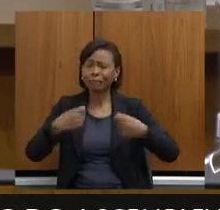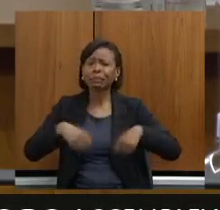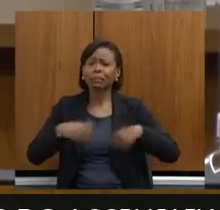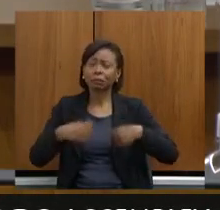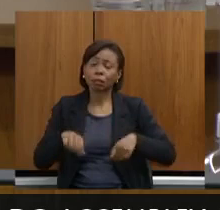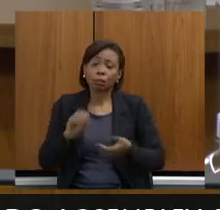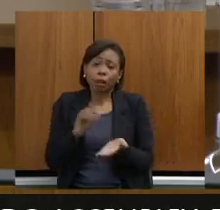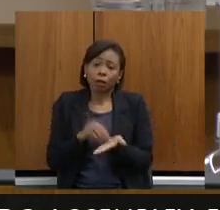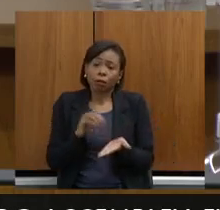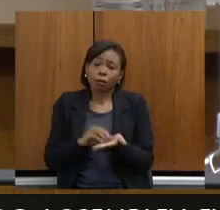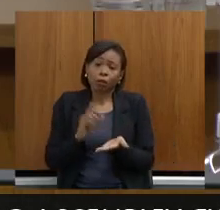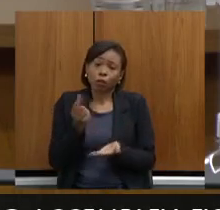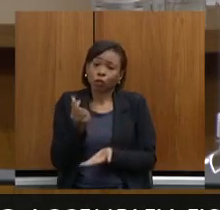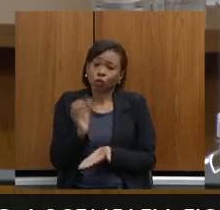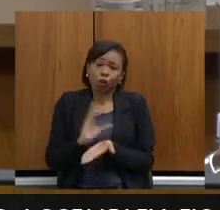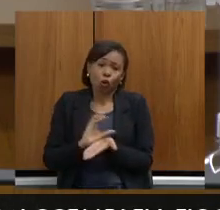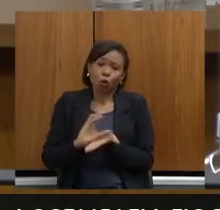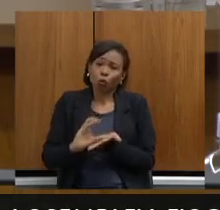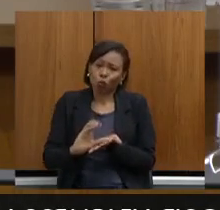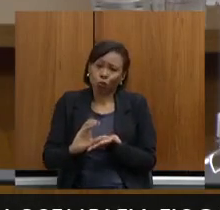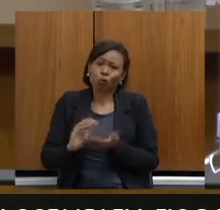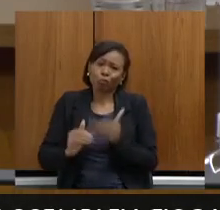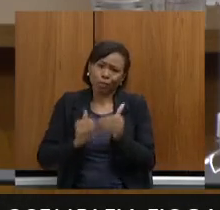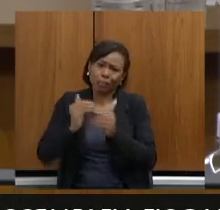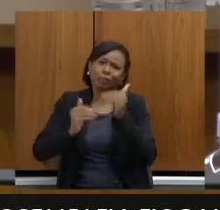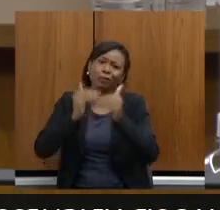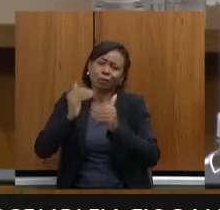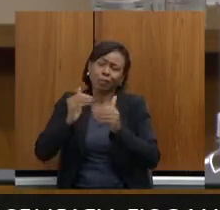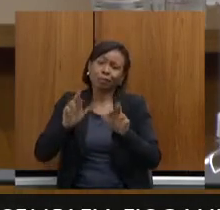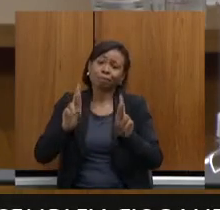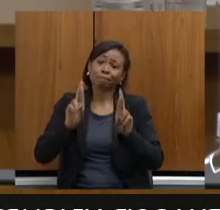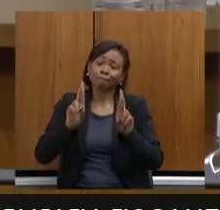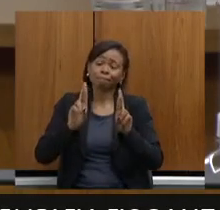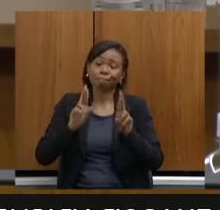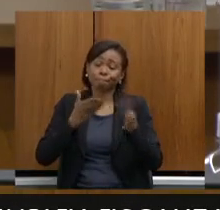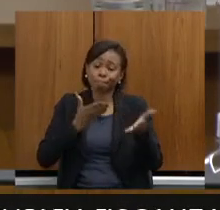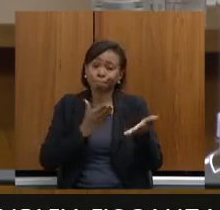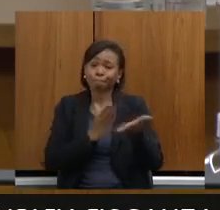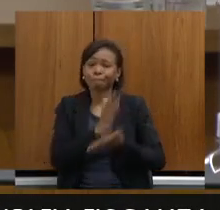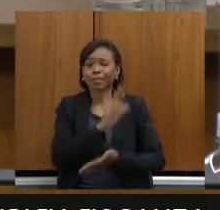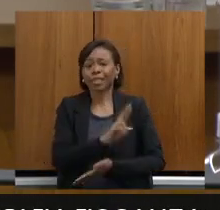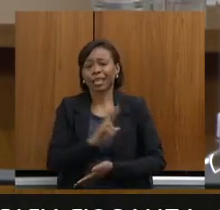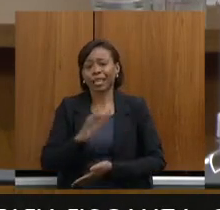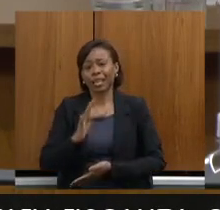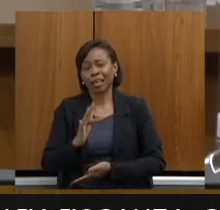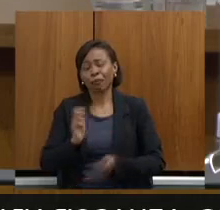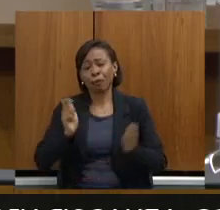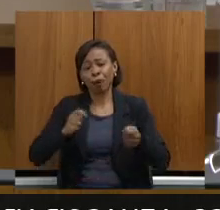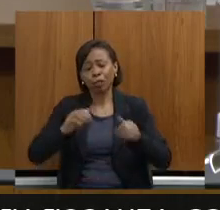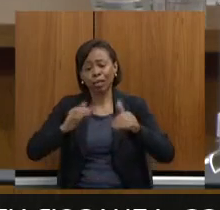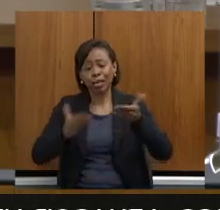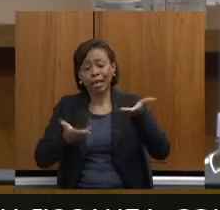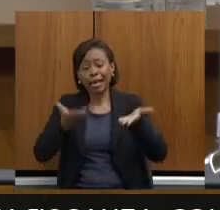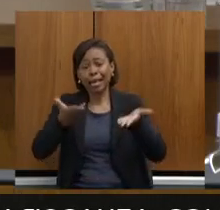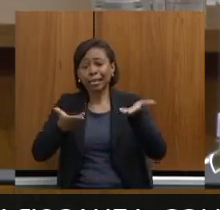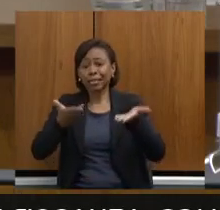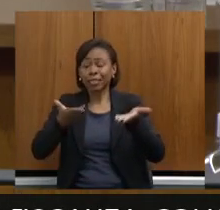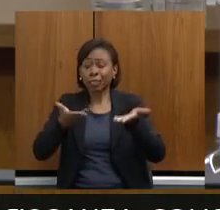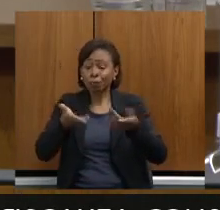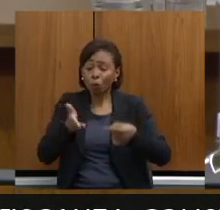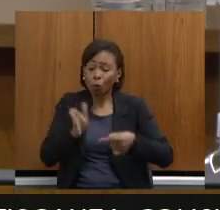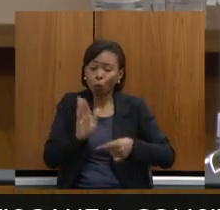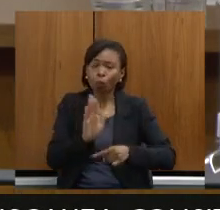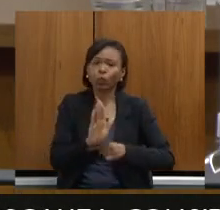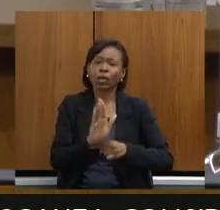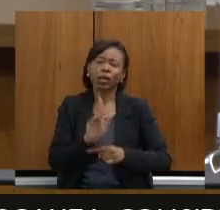sem recursos para o fomento da onde ele tem muita esperança que comprovação a gente tem uma equilíbrio fiscal no